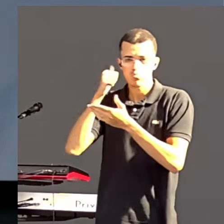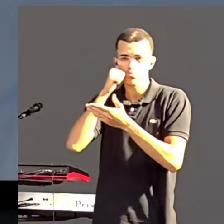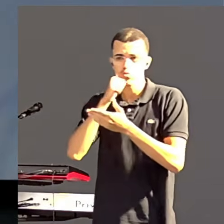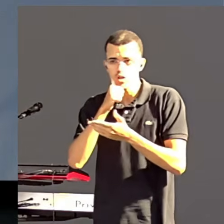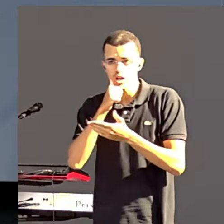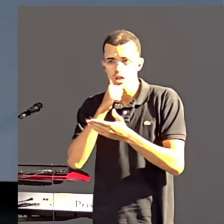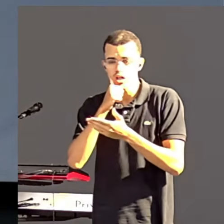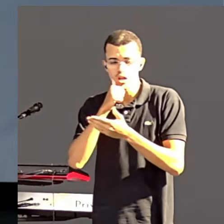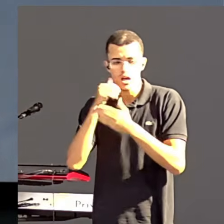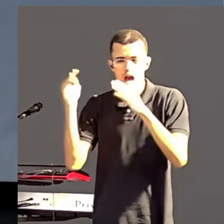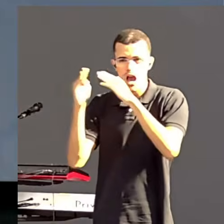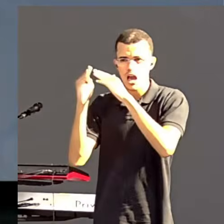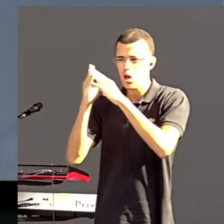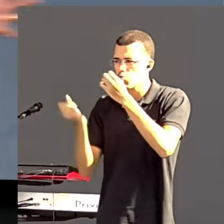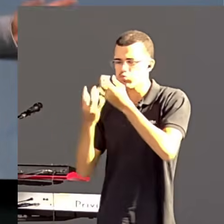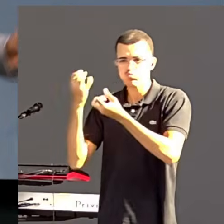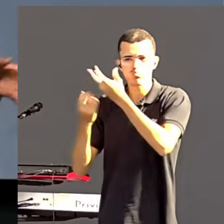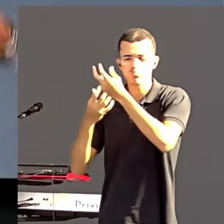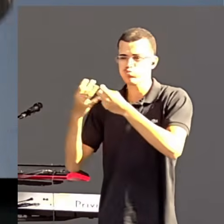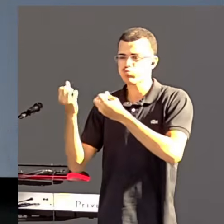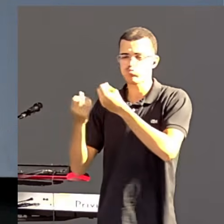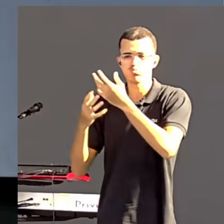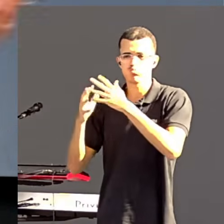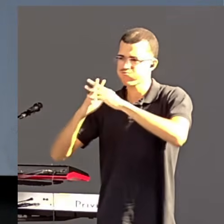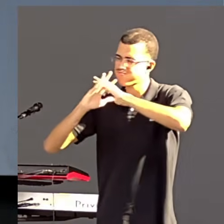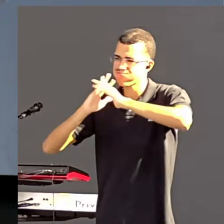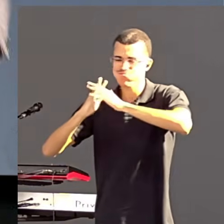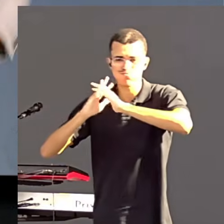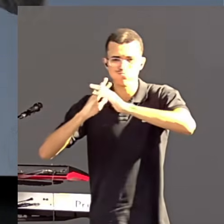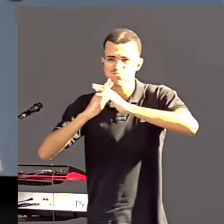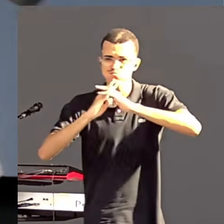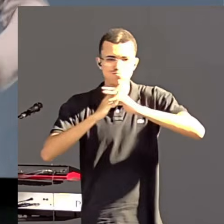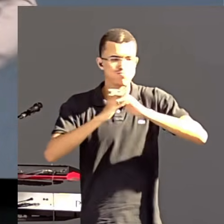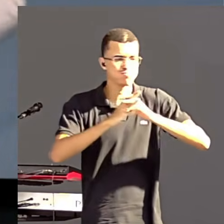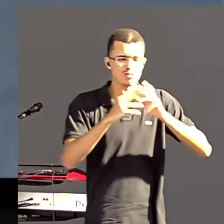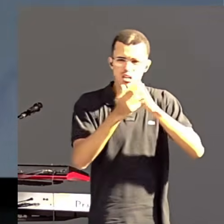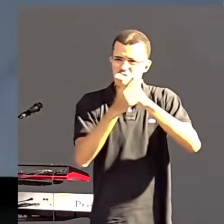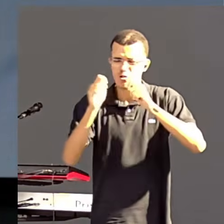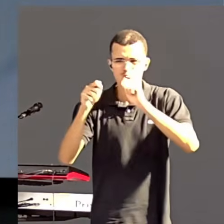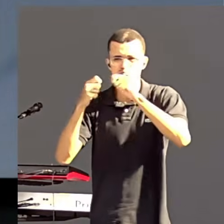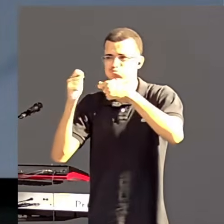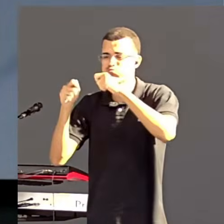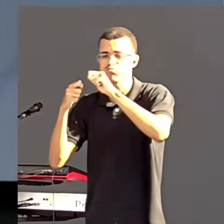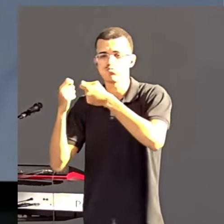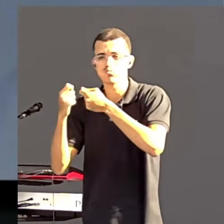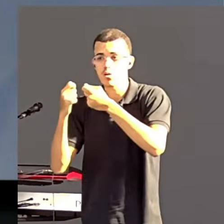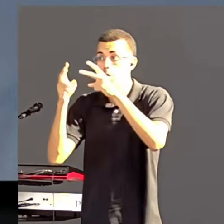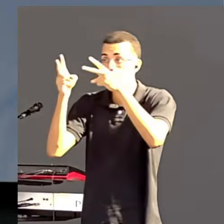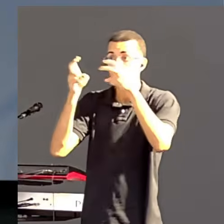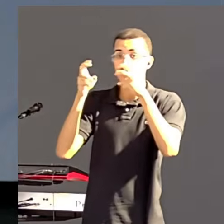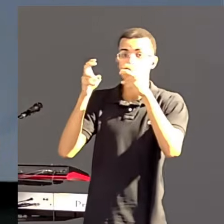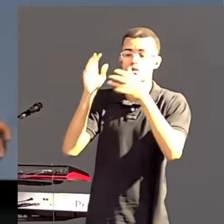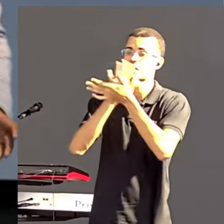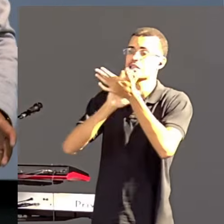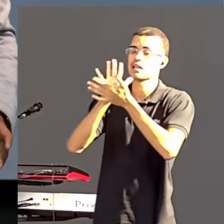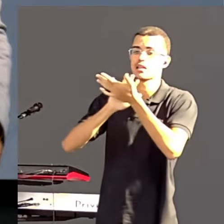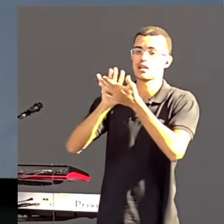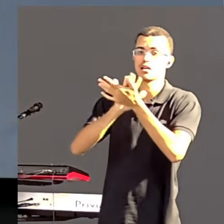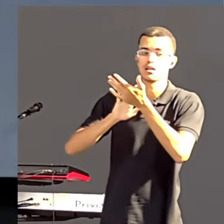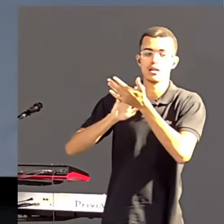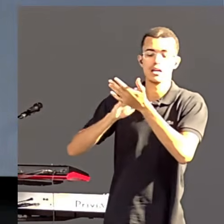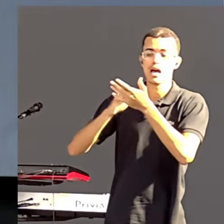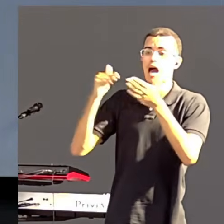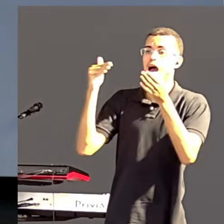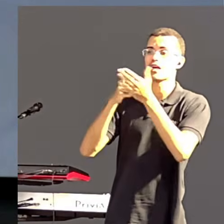a casa é queimada viva, uma confusão, gente, vários sinais para Sansão se acordar e nada. Até que ele encontra com